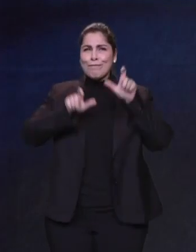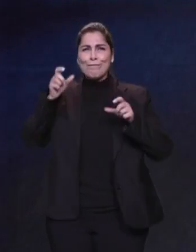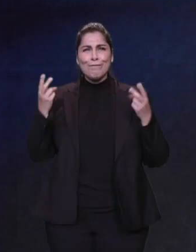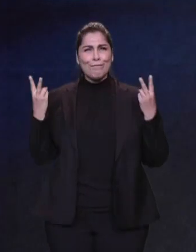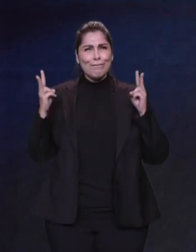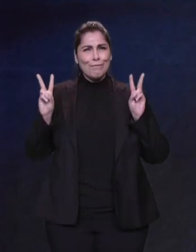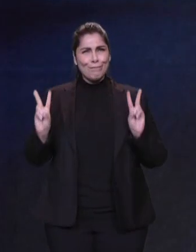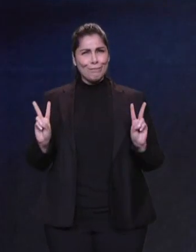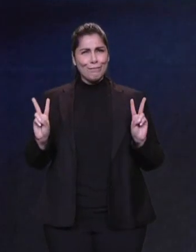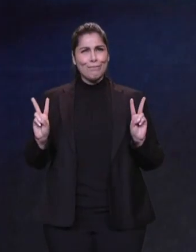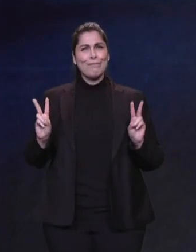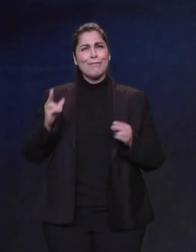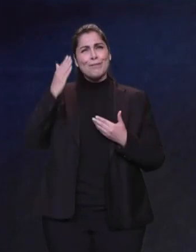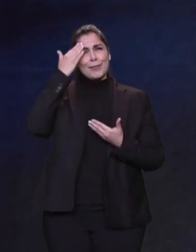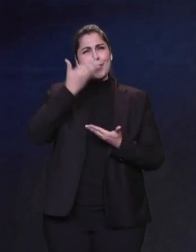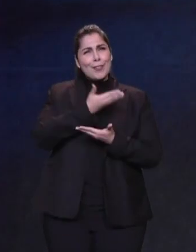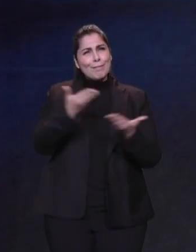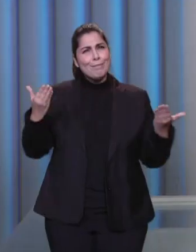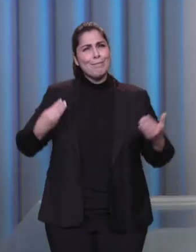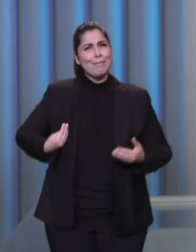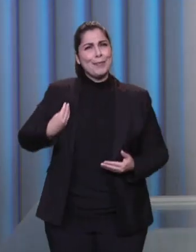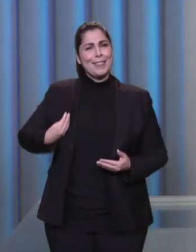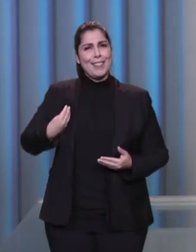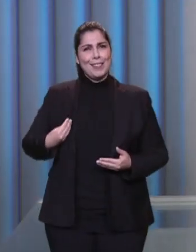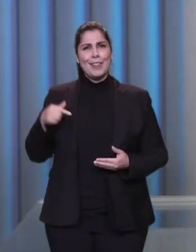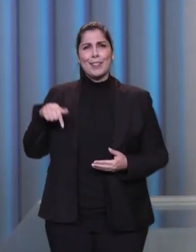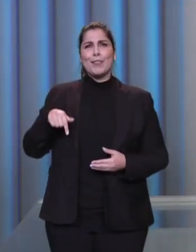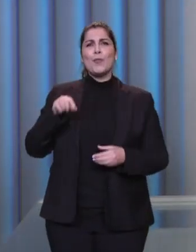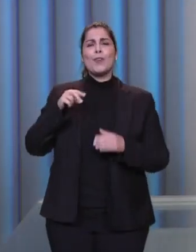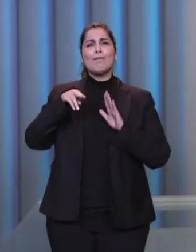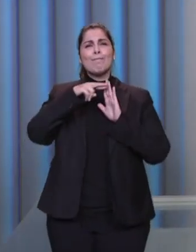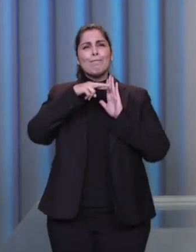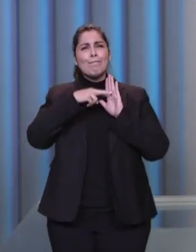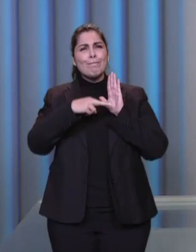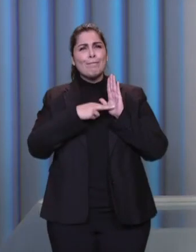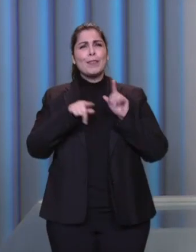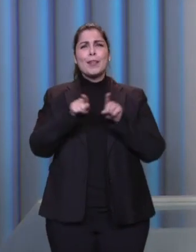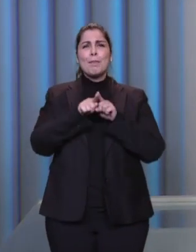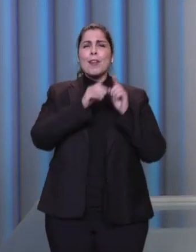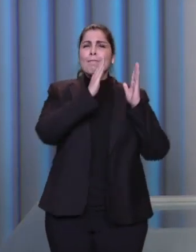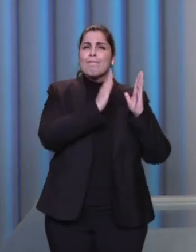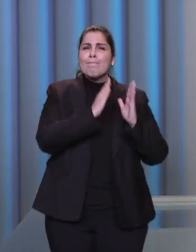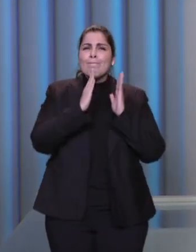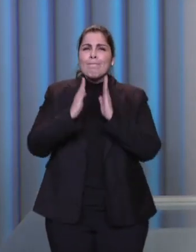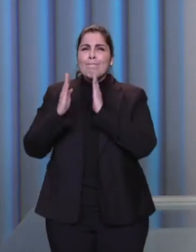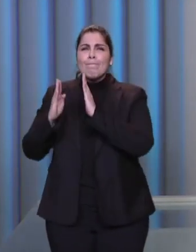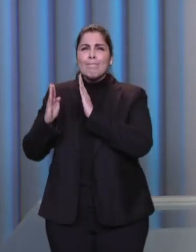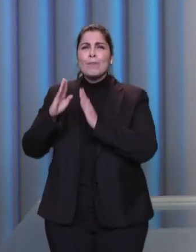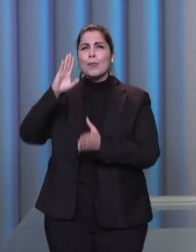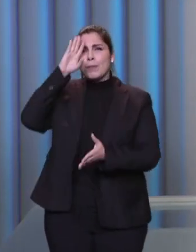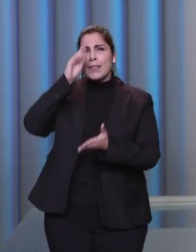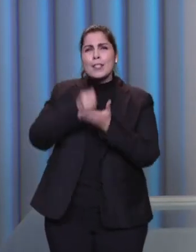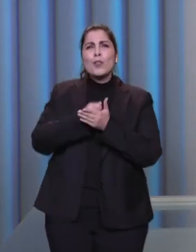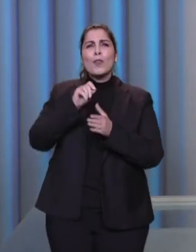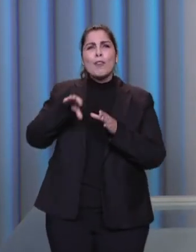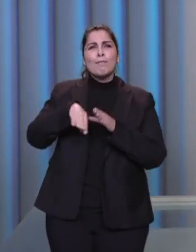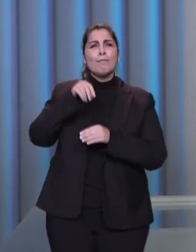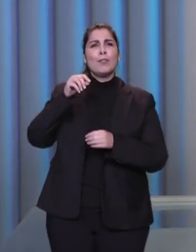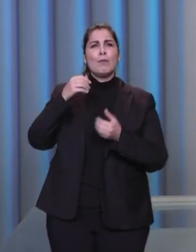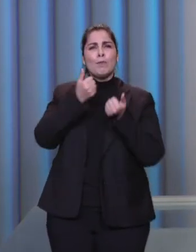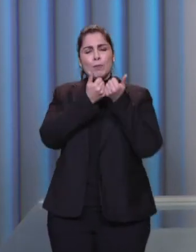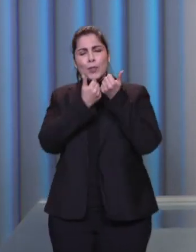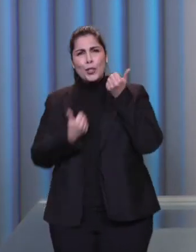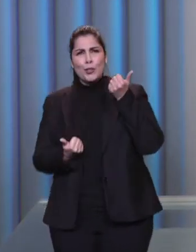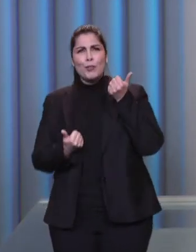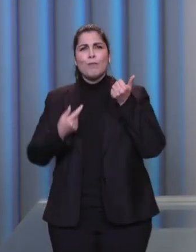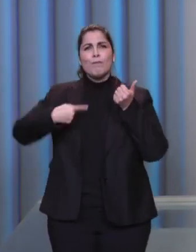a presença de todos. O posicionamento aqui no estúdio e a ordem das perguntas foram decididos num sorteio com a presença de assessores. Os